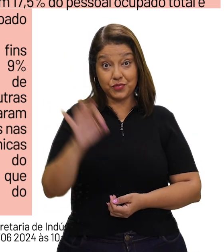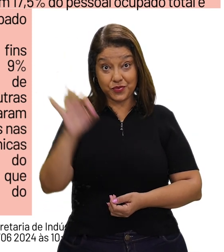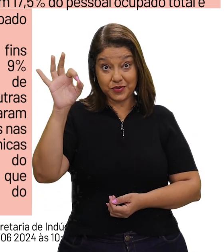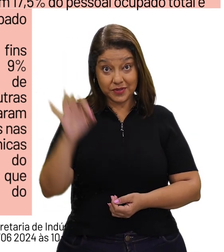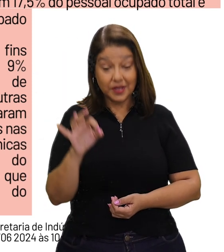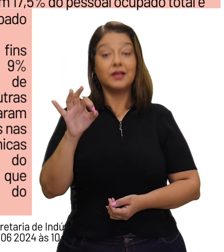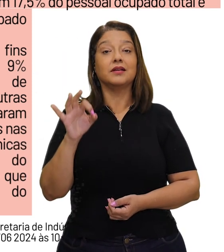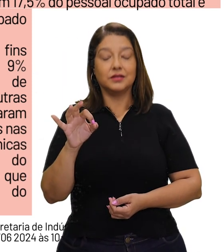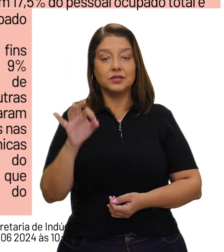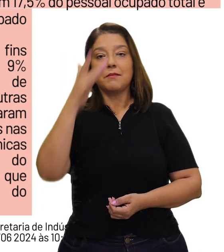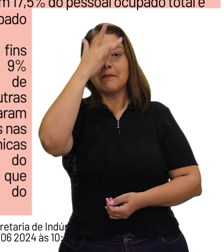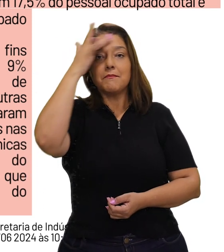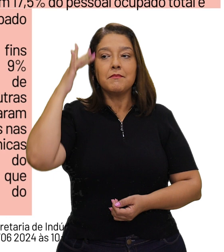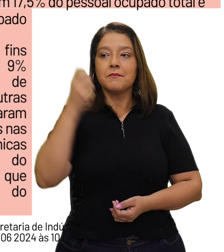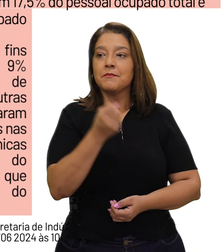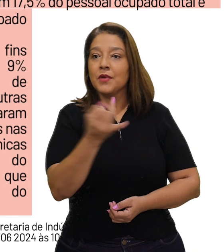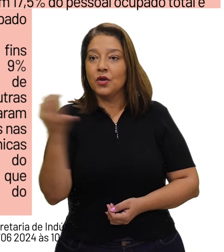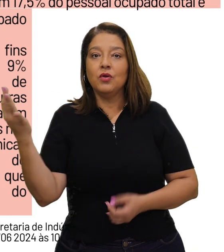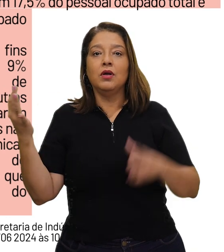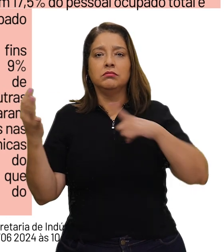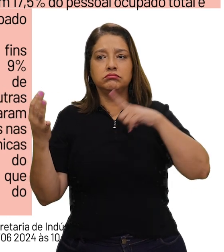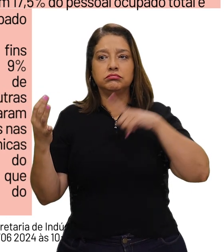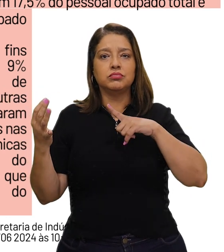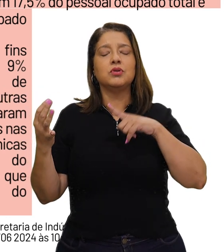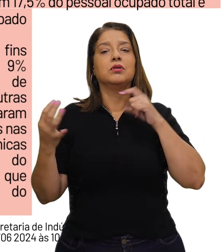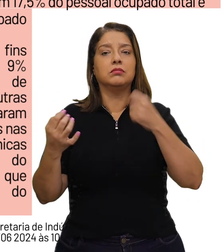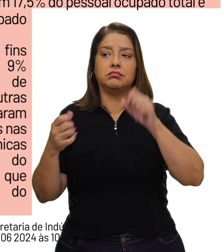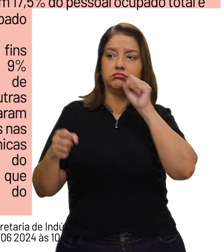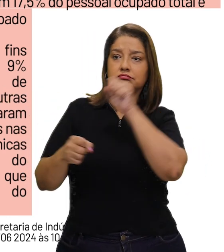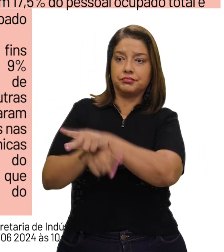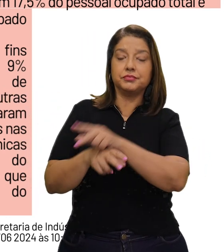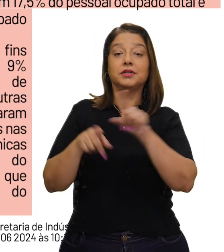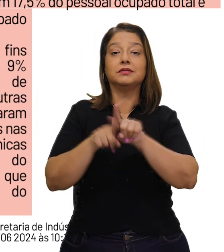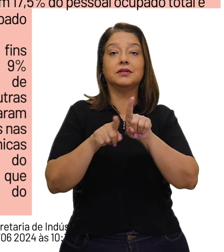76,8% do pessoal ocupado total e